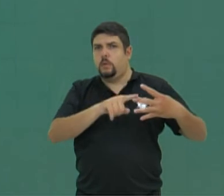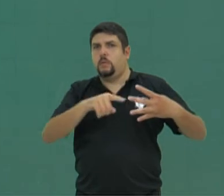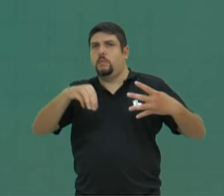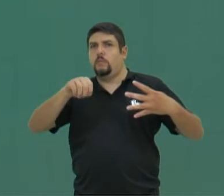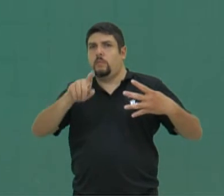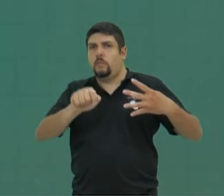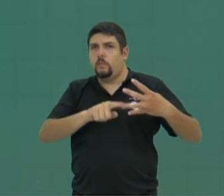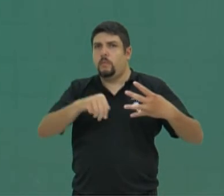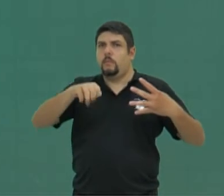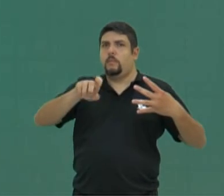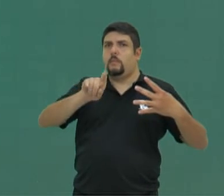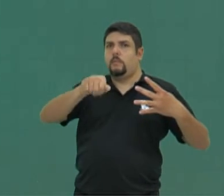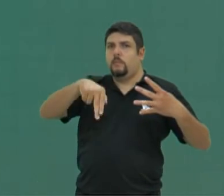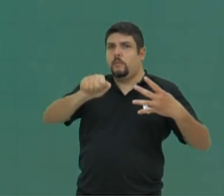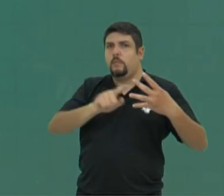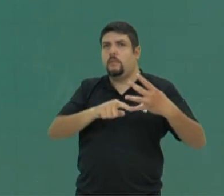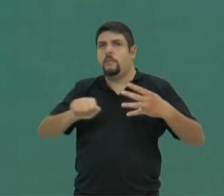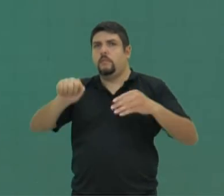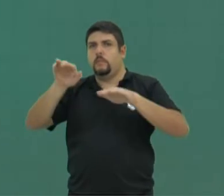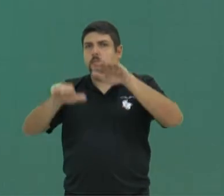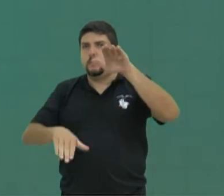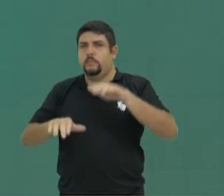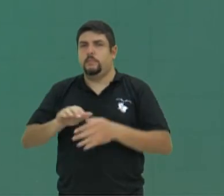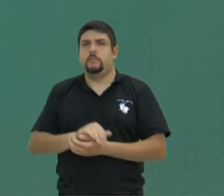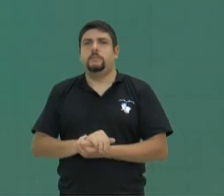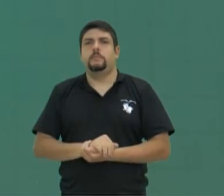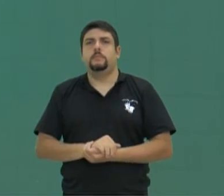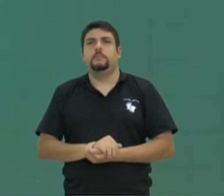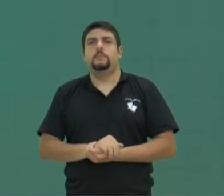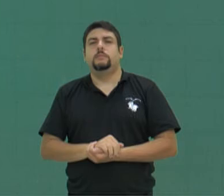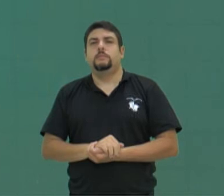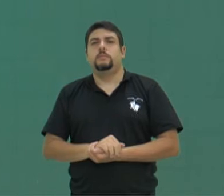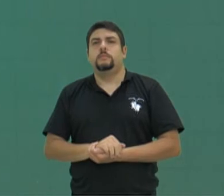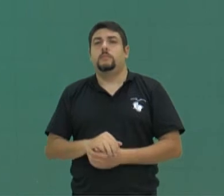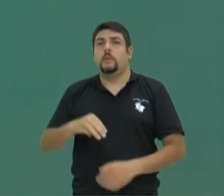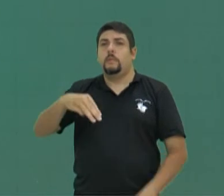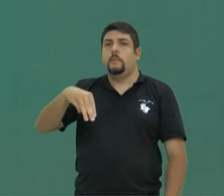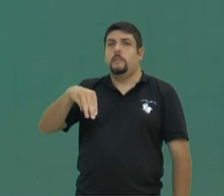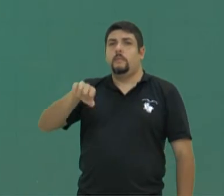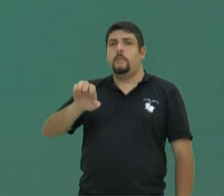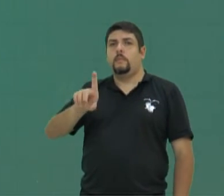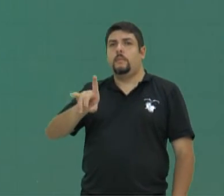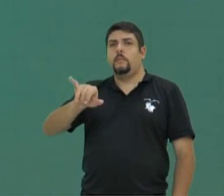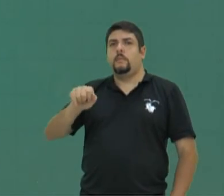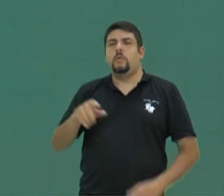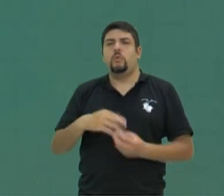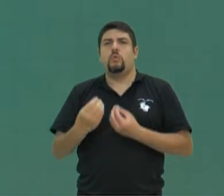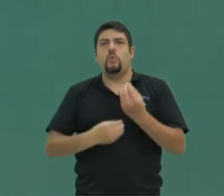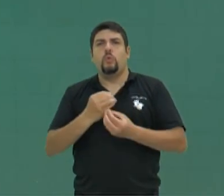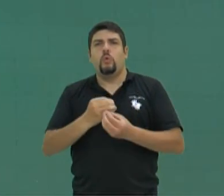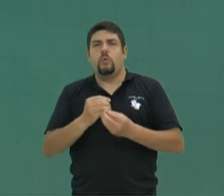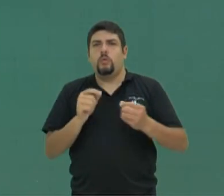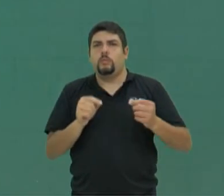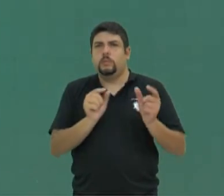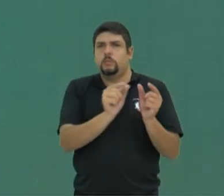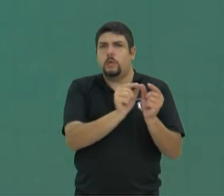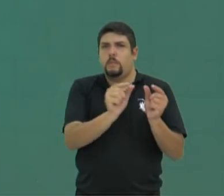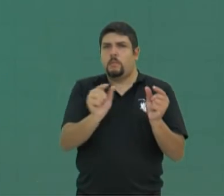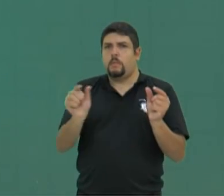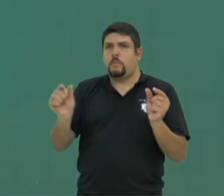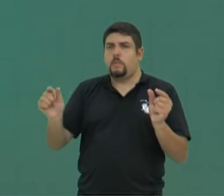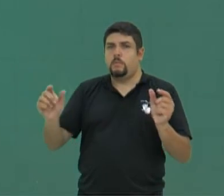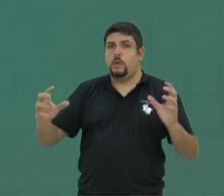por último a amplitude. Beleza? Então, olha só. A média. Para fazer a média, tem que fazer o quê? Somar esses valores. Então,